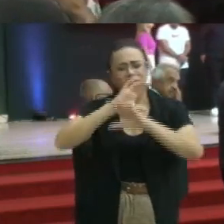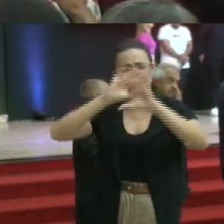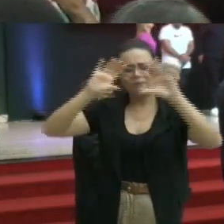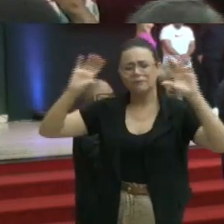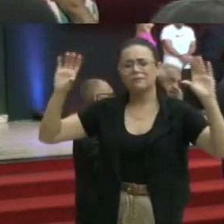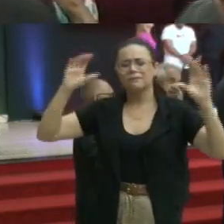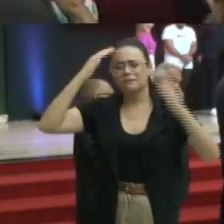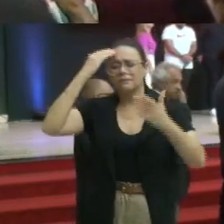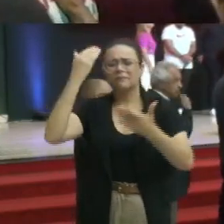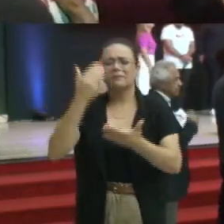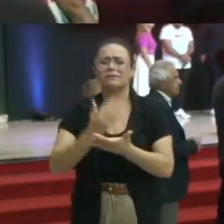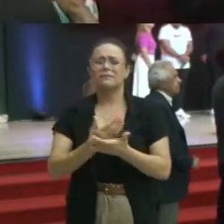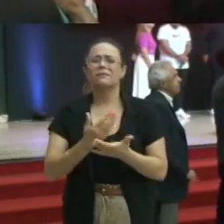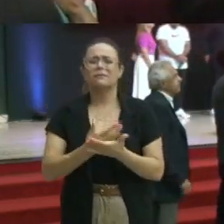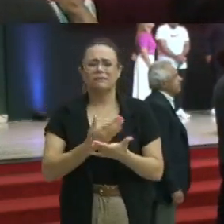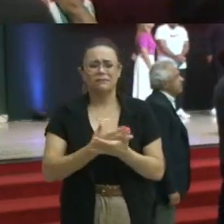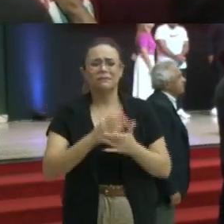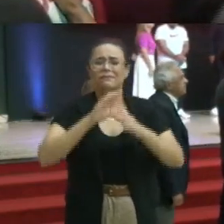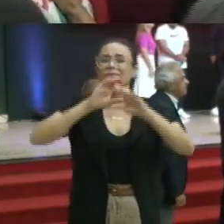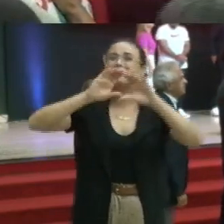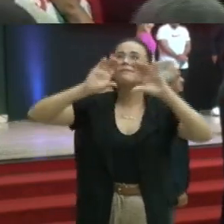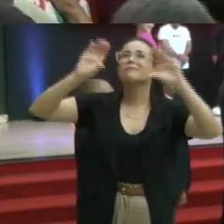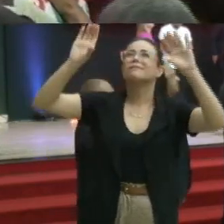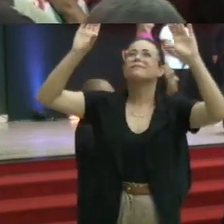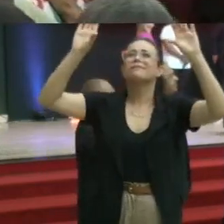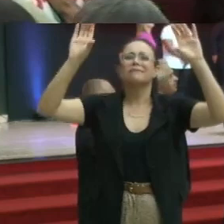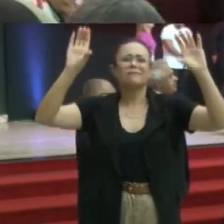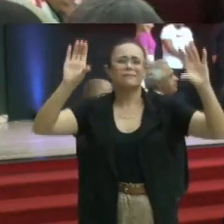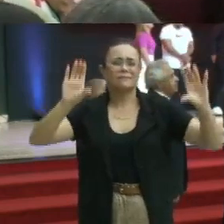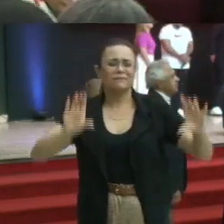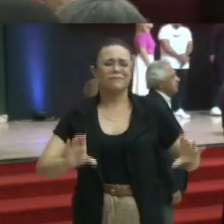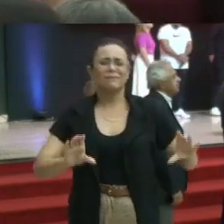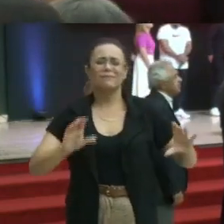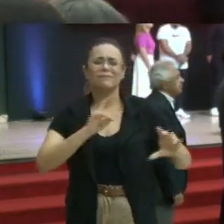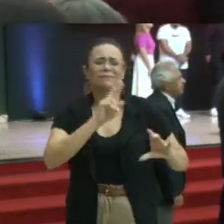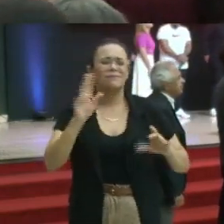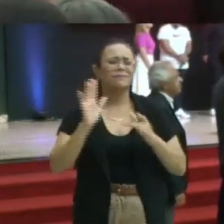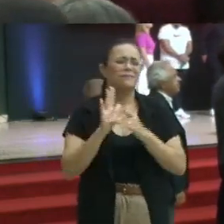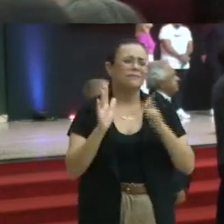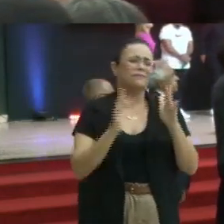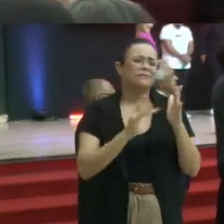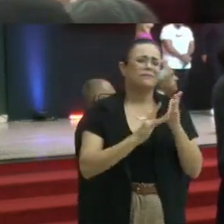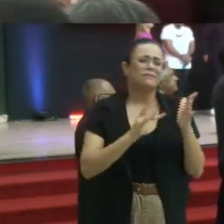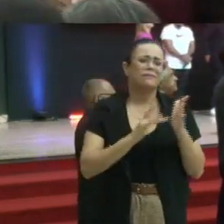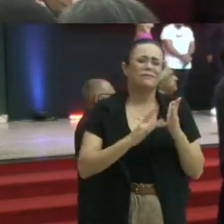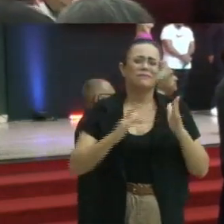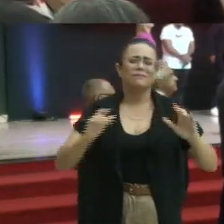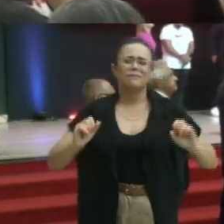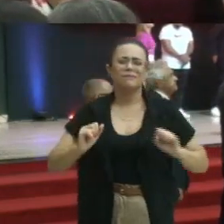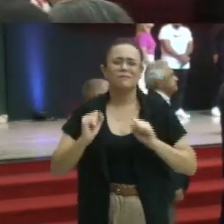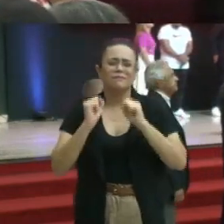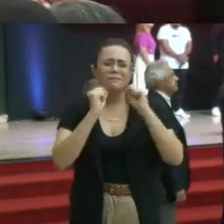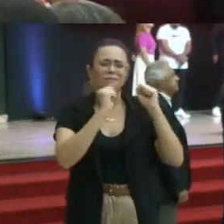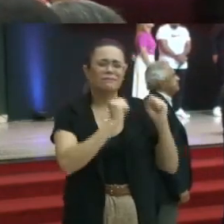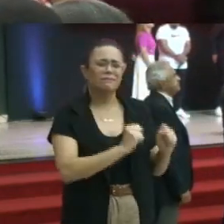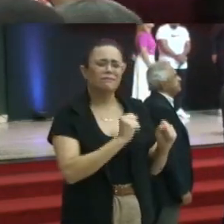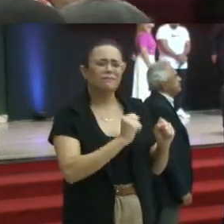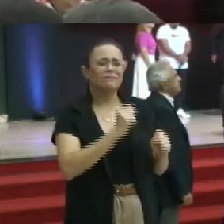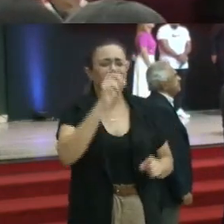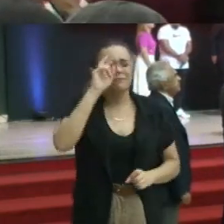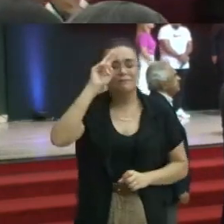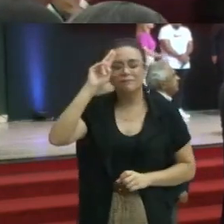cremos, igreja, que o céu desceu, ó Pai, em nome de Jesus. E que o poder do Senhor